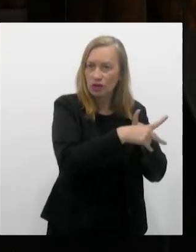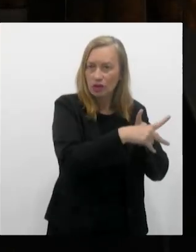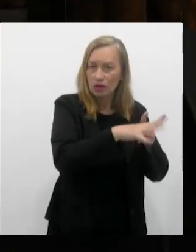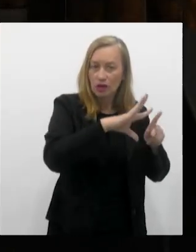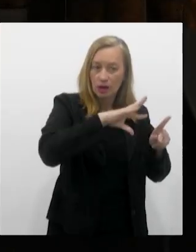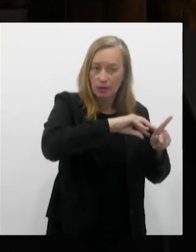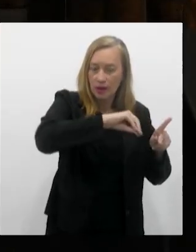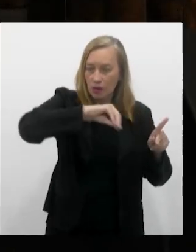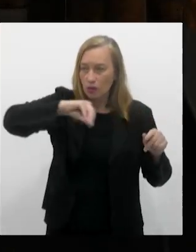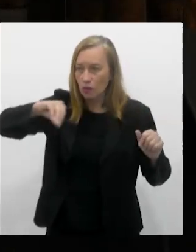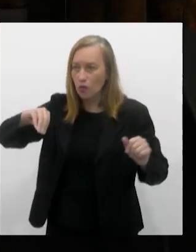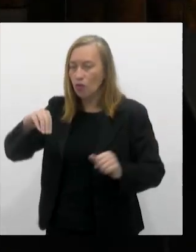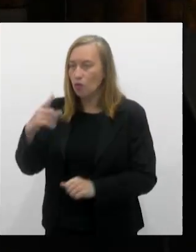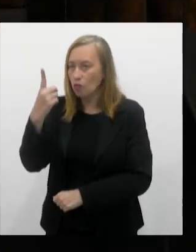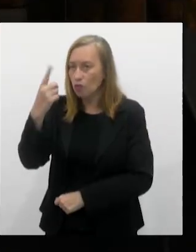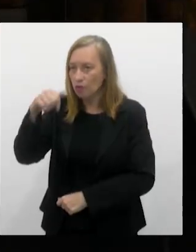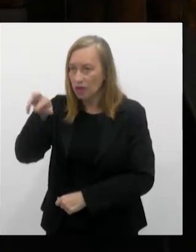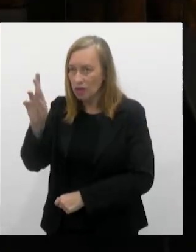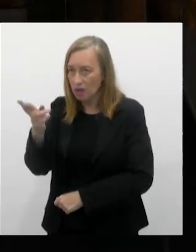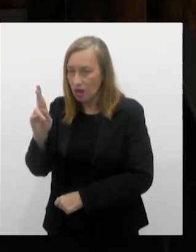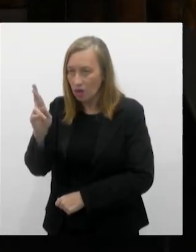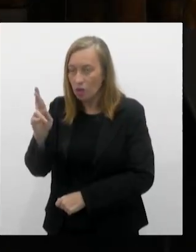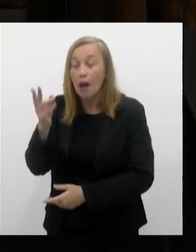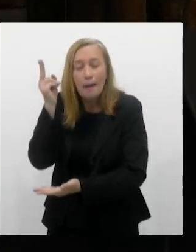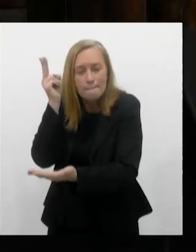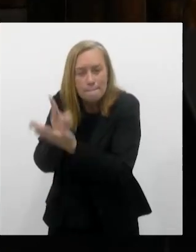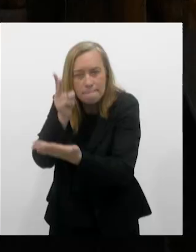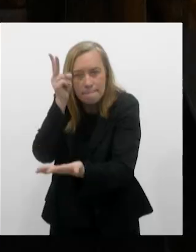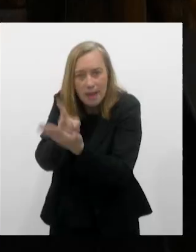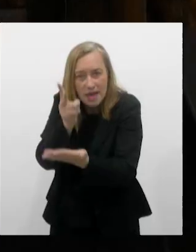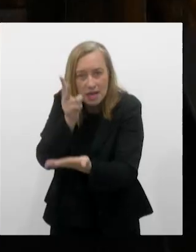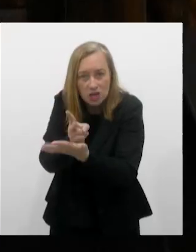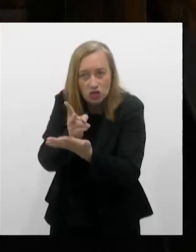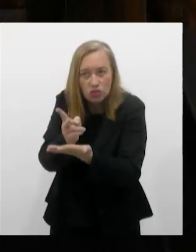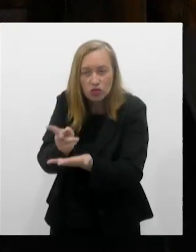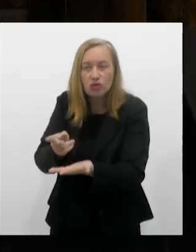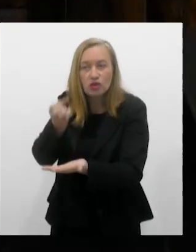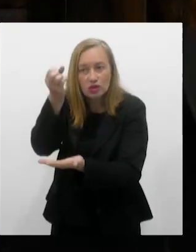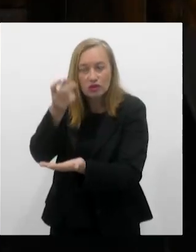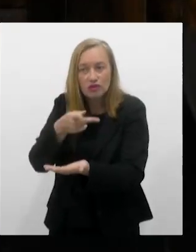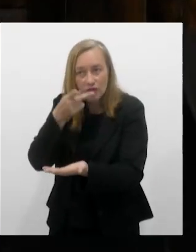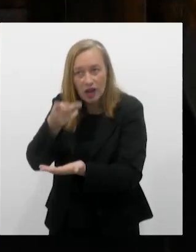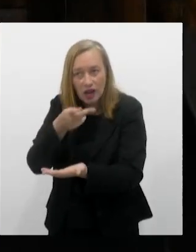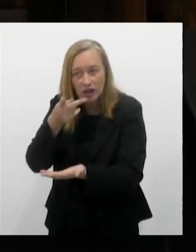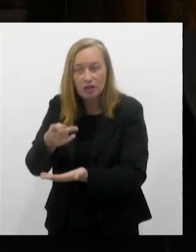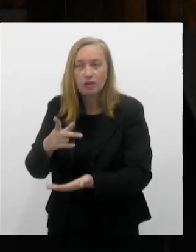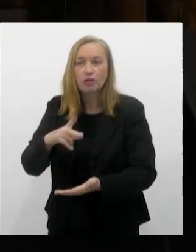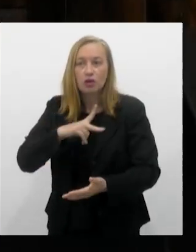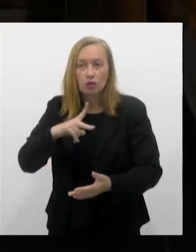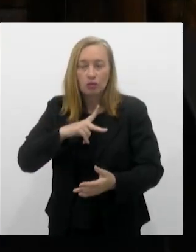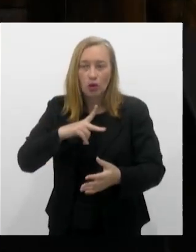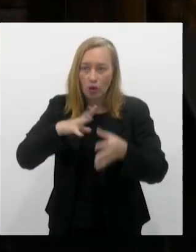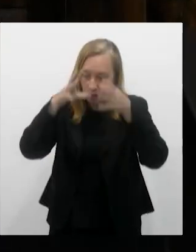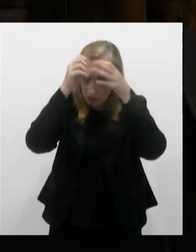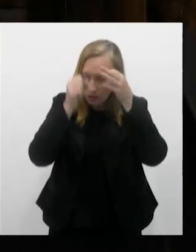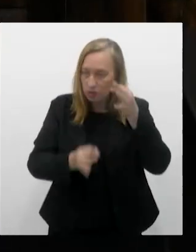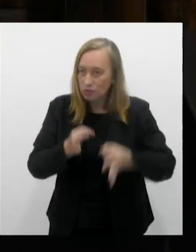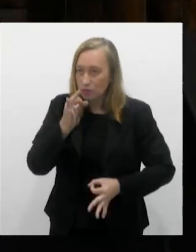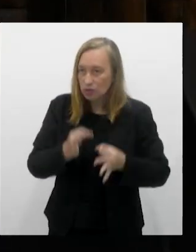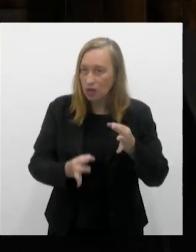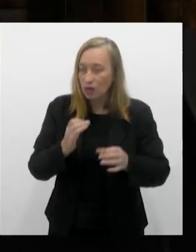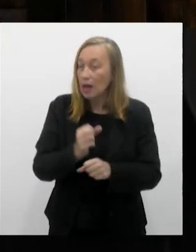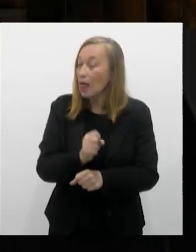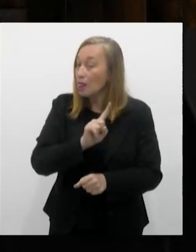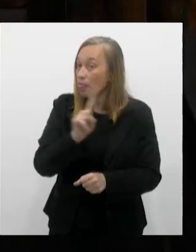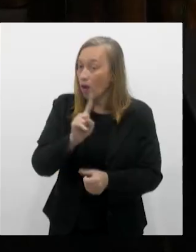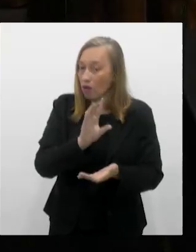foi 1 bilhão. Mesmo alertado o Rio Previdência, pelo próprio tribunal, para não colocar mais